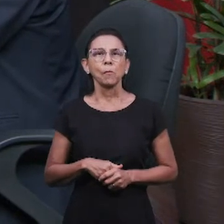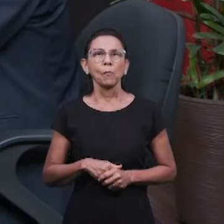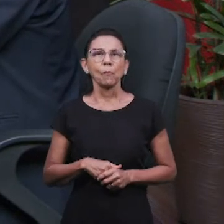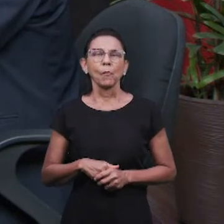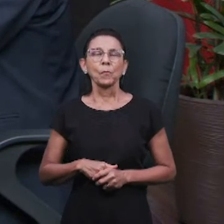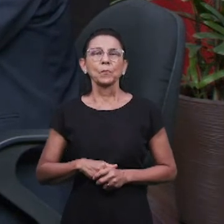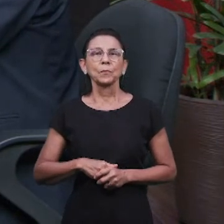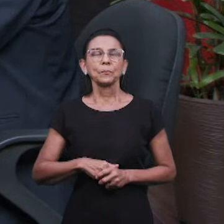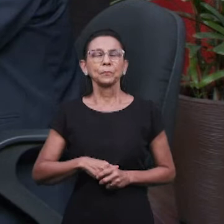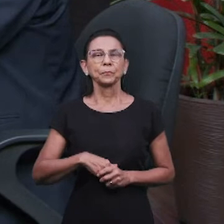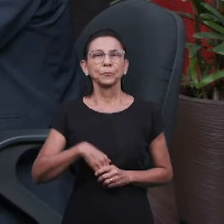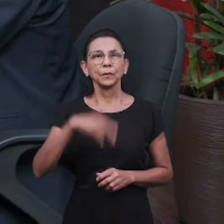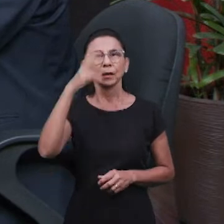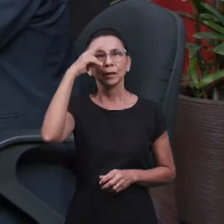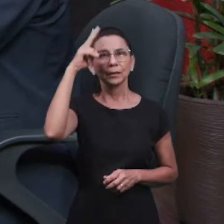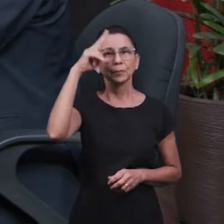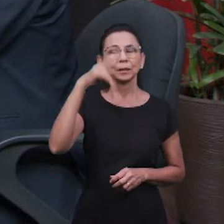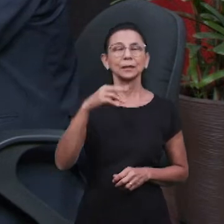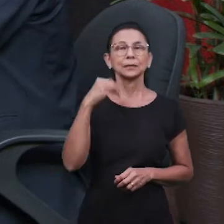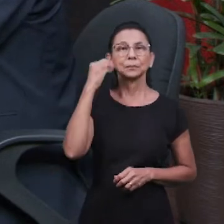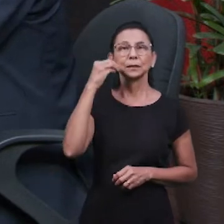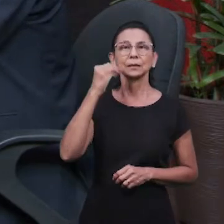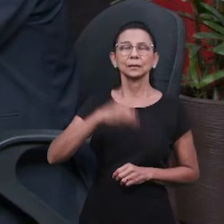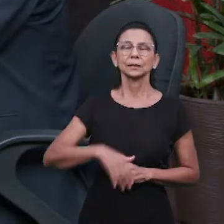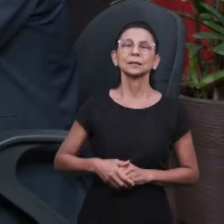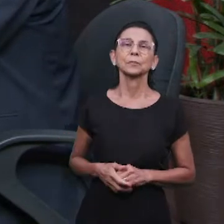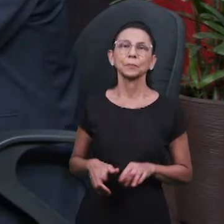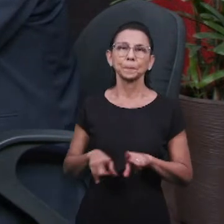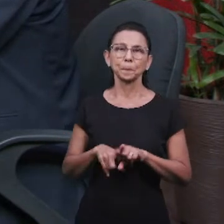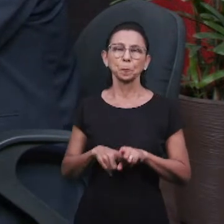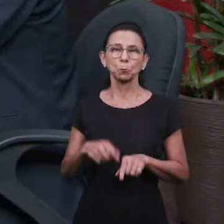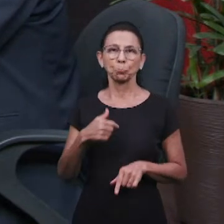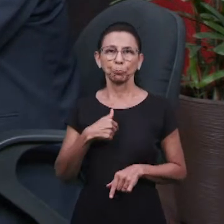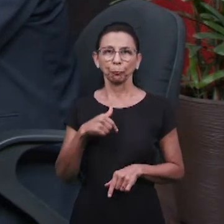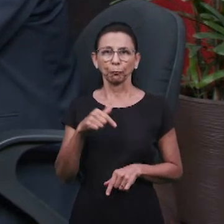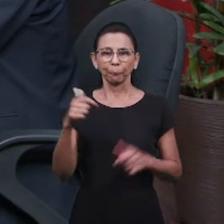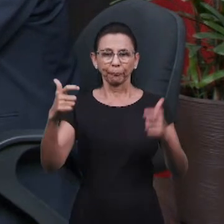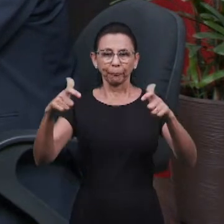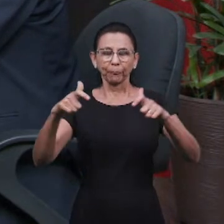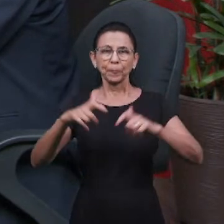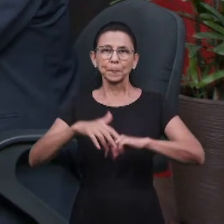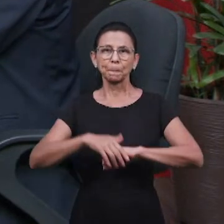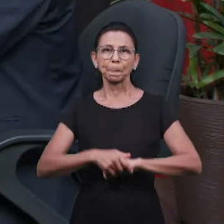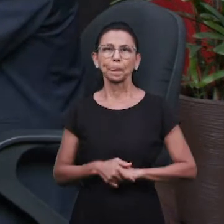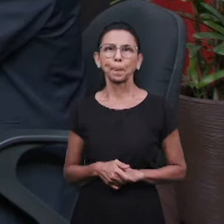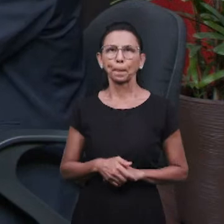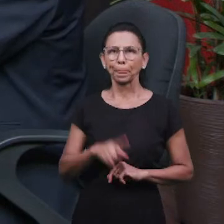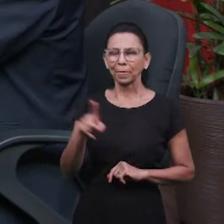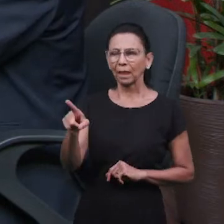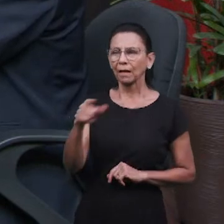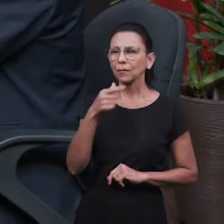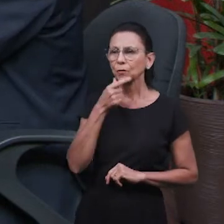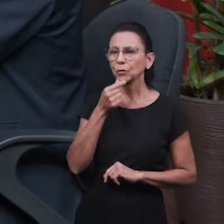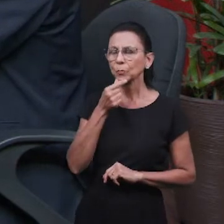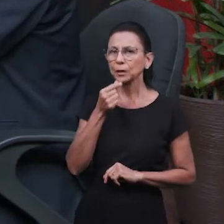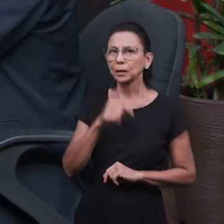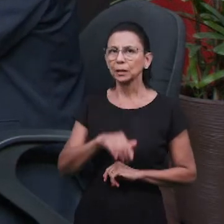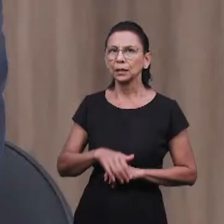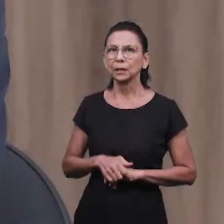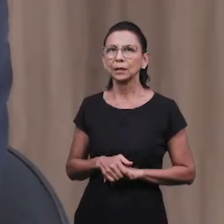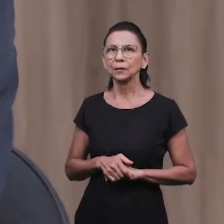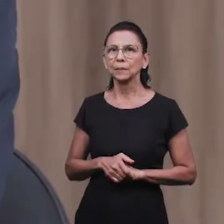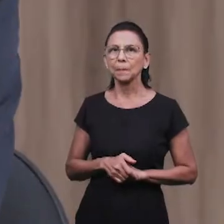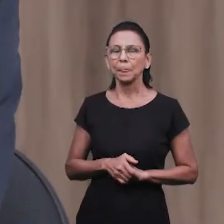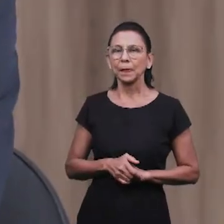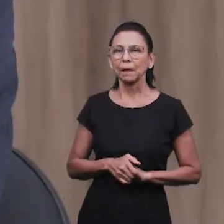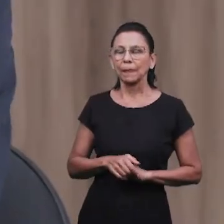com o autista, semana de outra experiência de novo. Rapaz, eu tava num local, aí eu querendo agradar o menino, falei, agrada a mãe, não